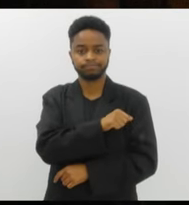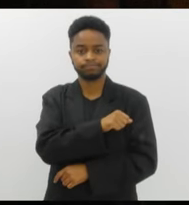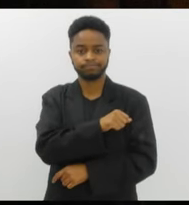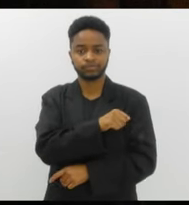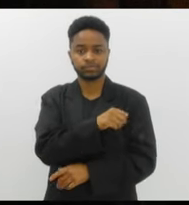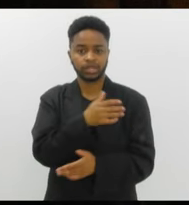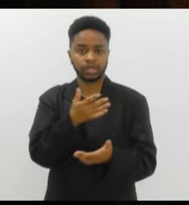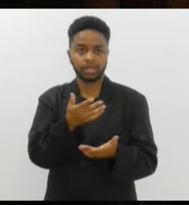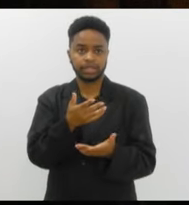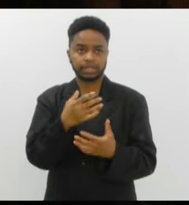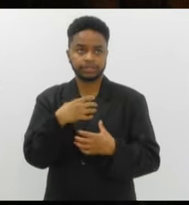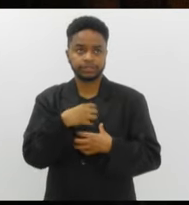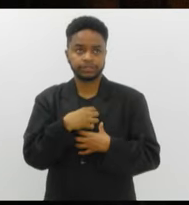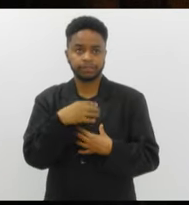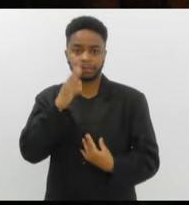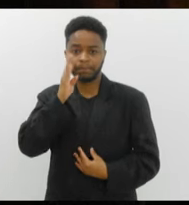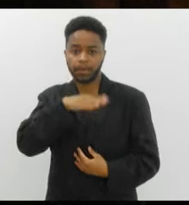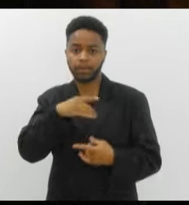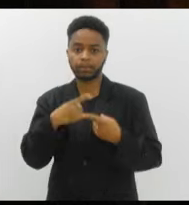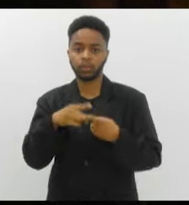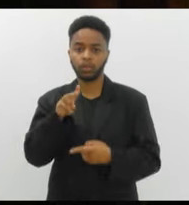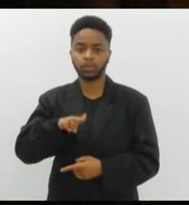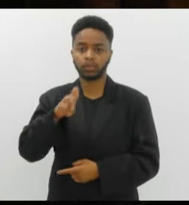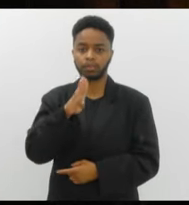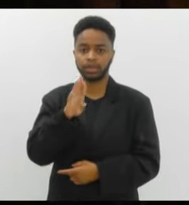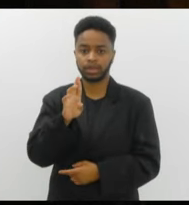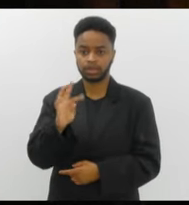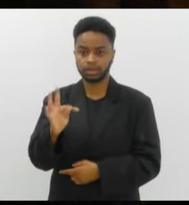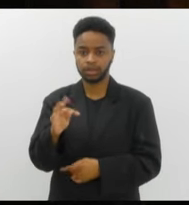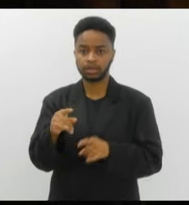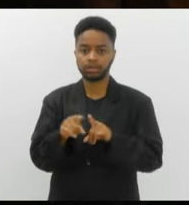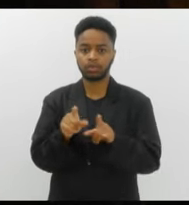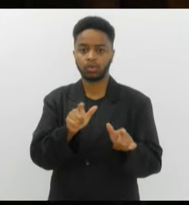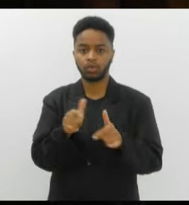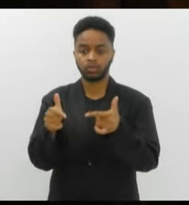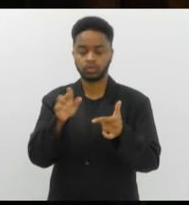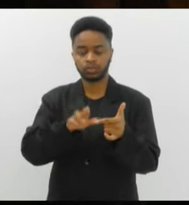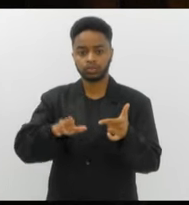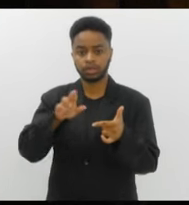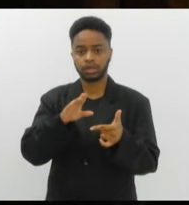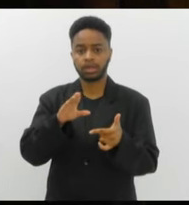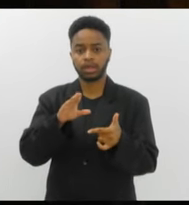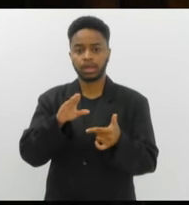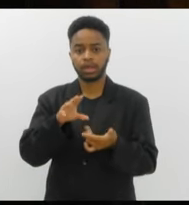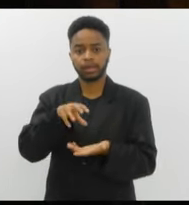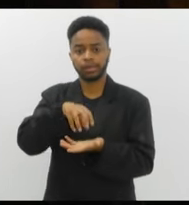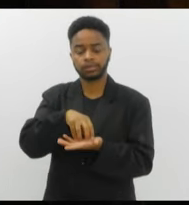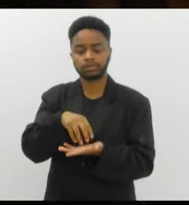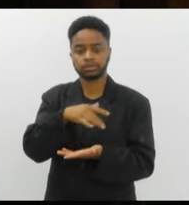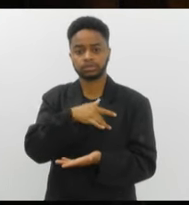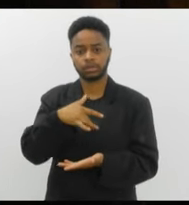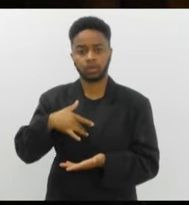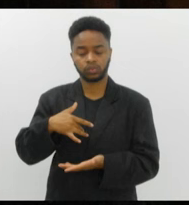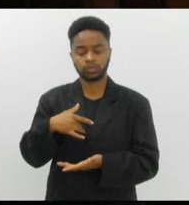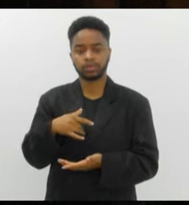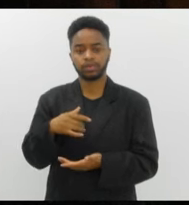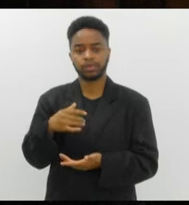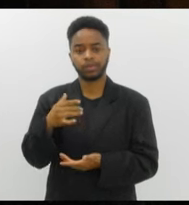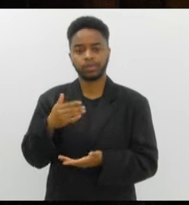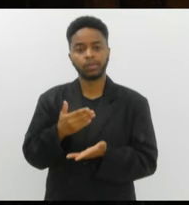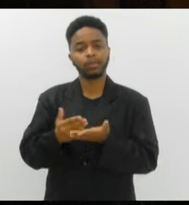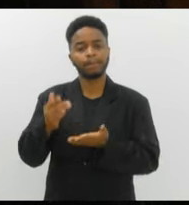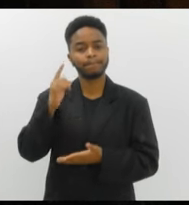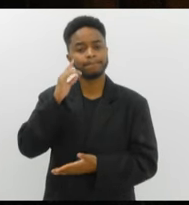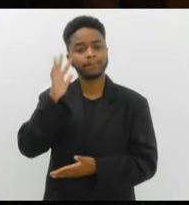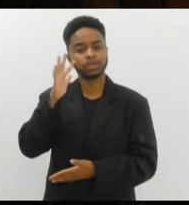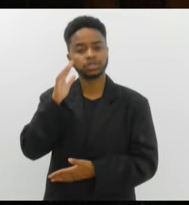usavam o BRT, também como aqueles que usavam as clínicas da família, de que já começaram a achar que não dava